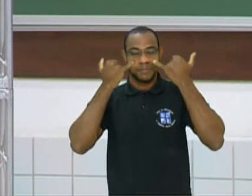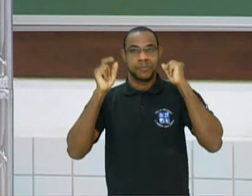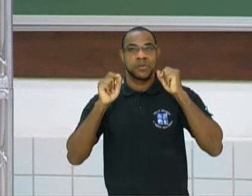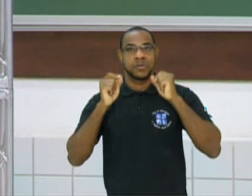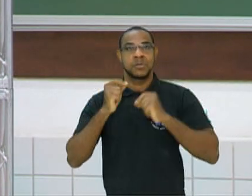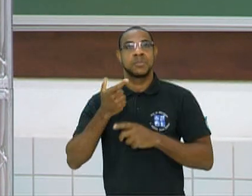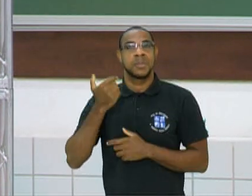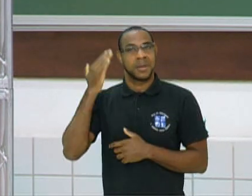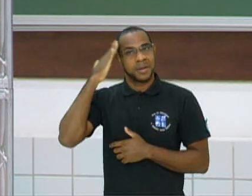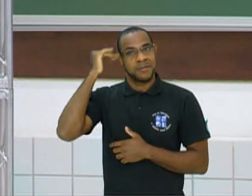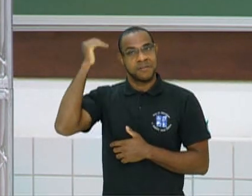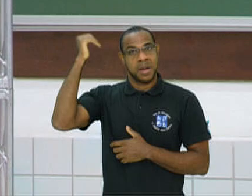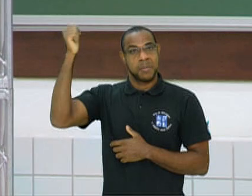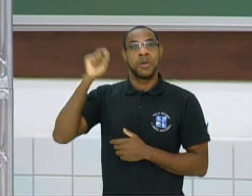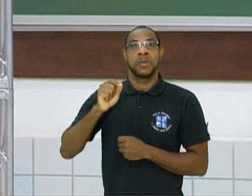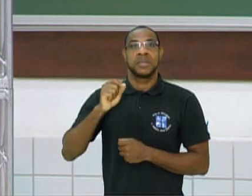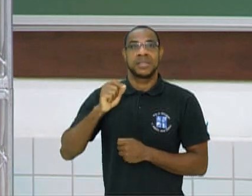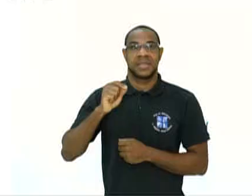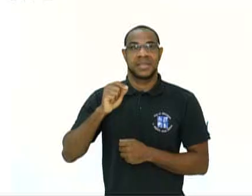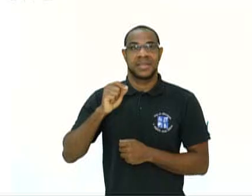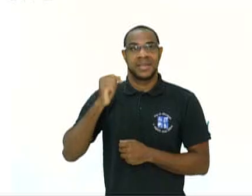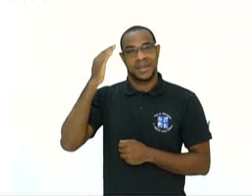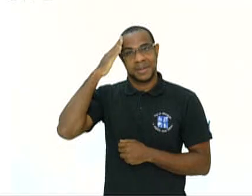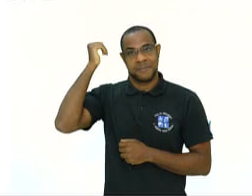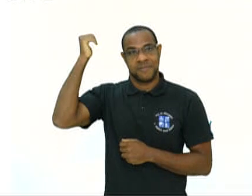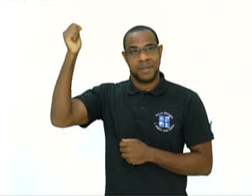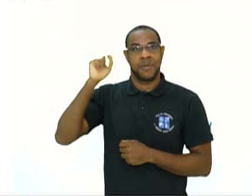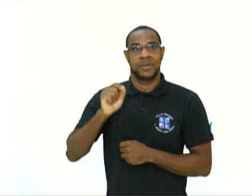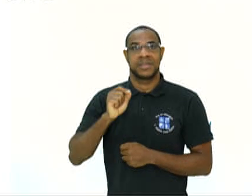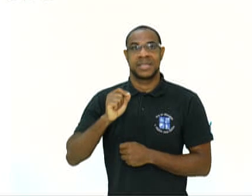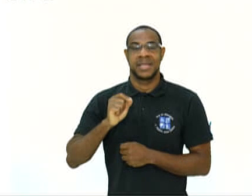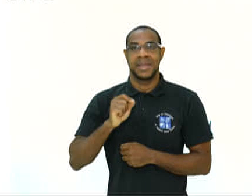atriz brasileira, Ruth de Souza,